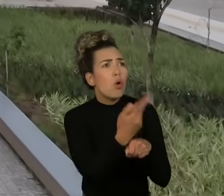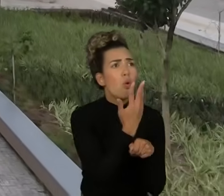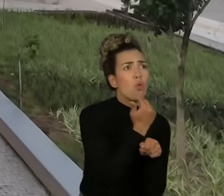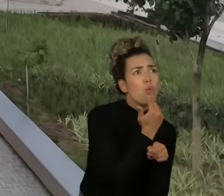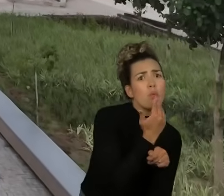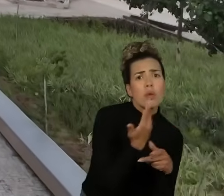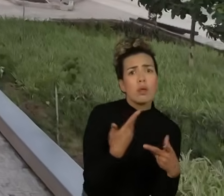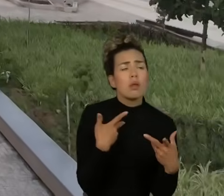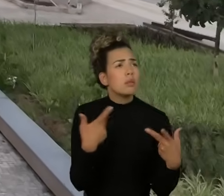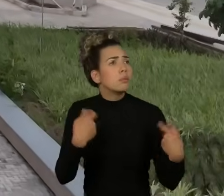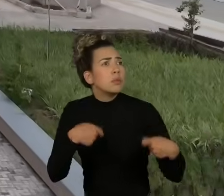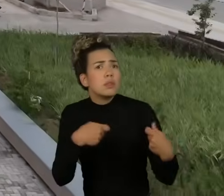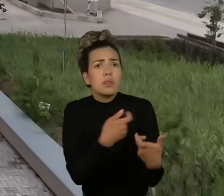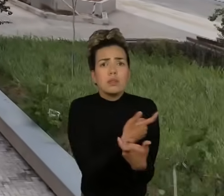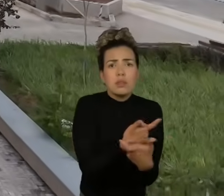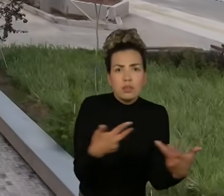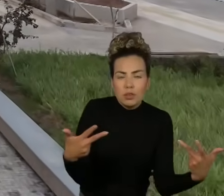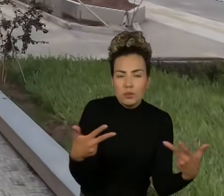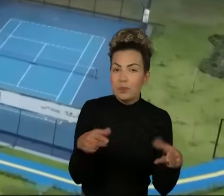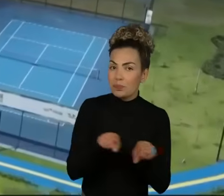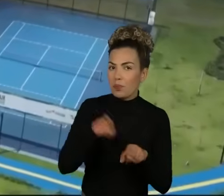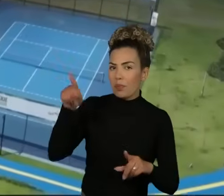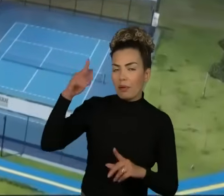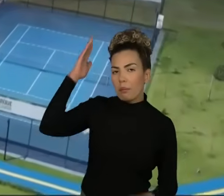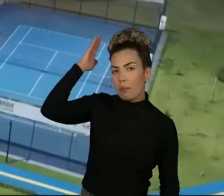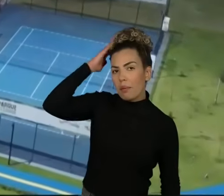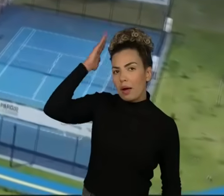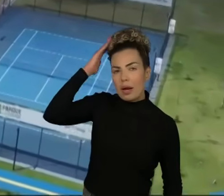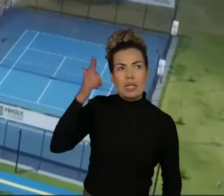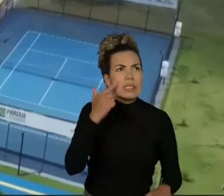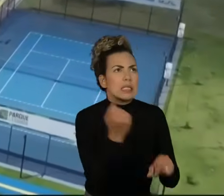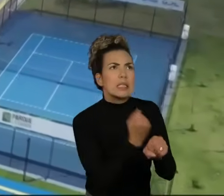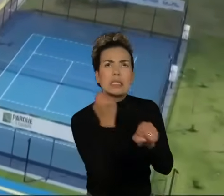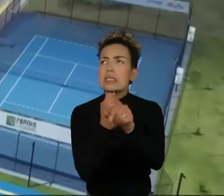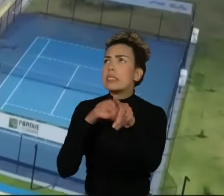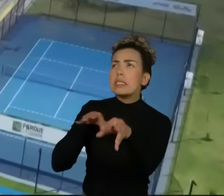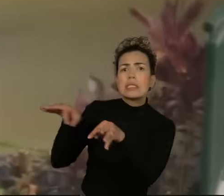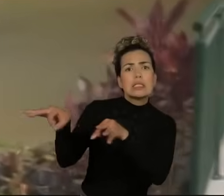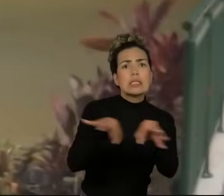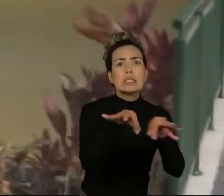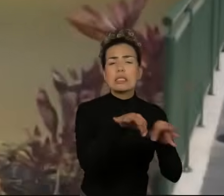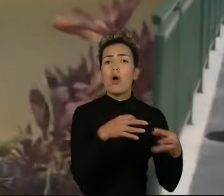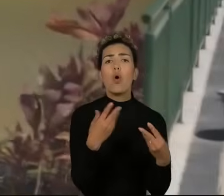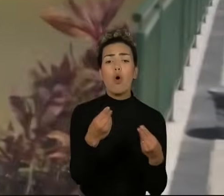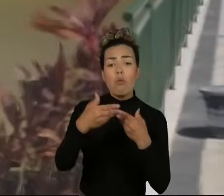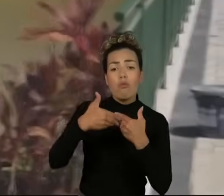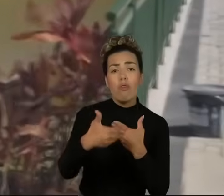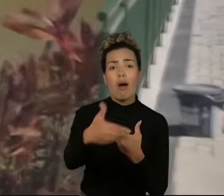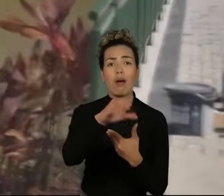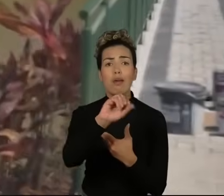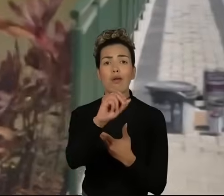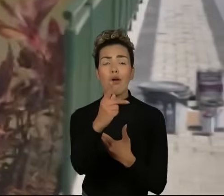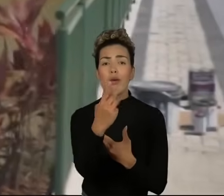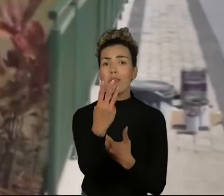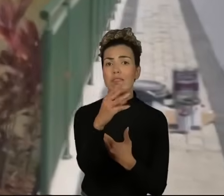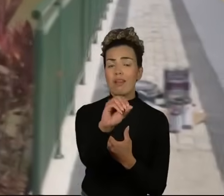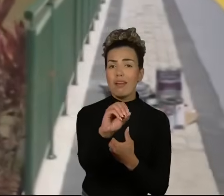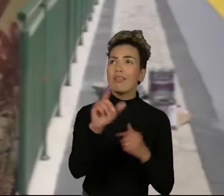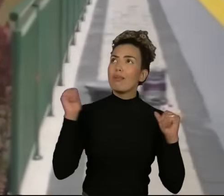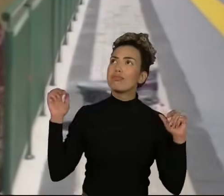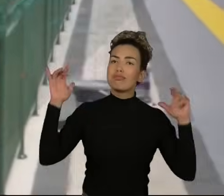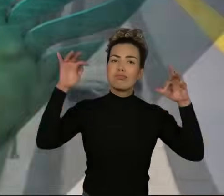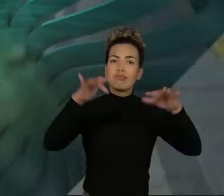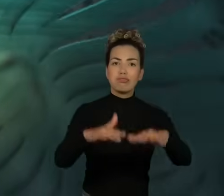Belém, no Pará. As obras de adaptação e os desafios que a cidade enfrenta para sediar a próxima Conferência da ONU sobre o